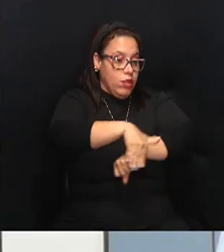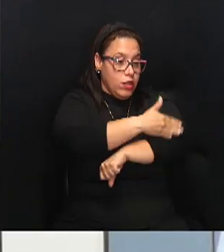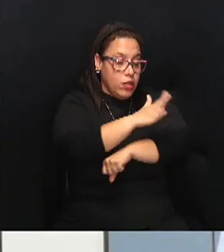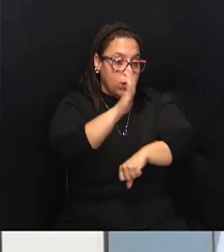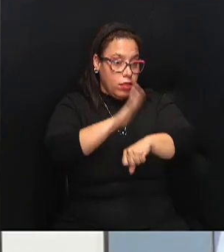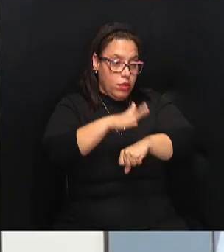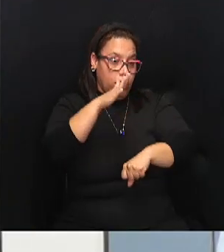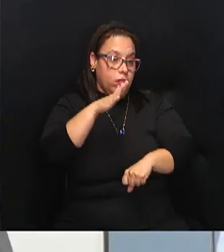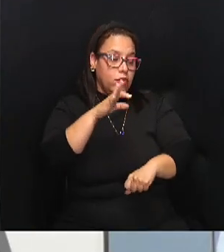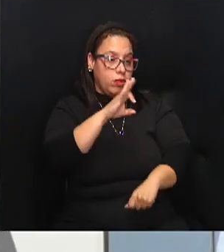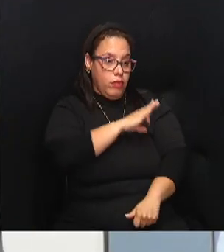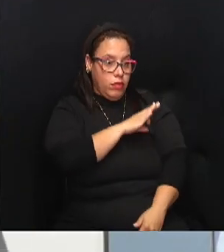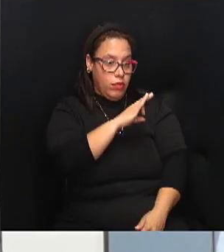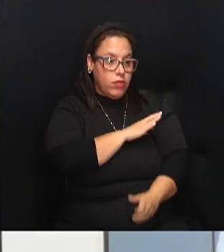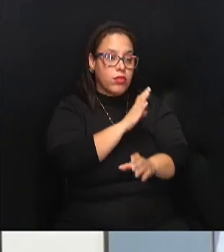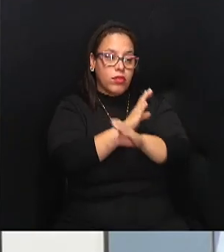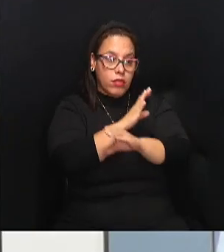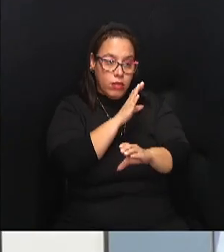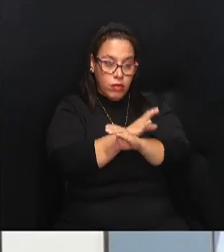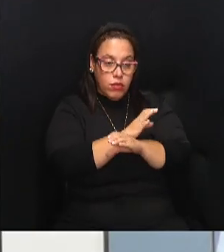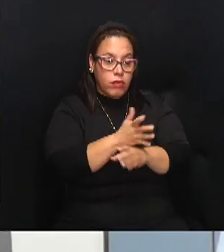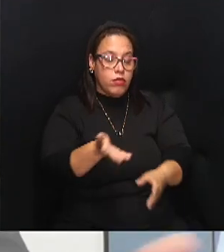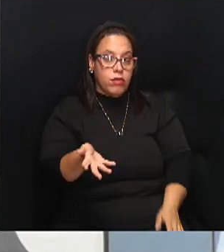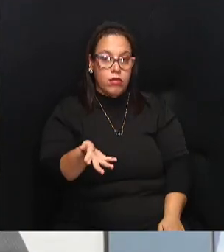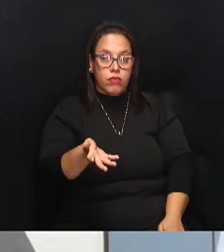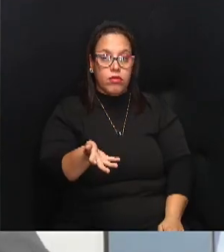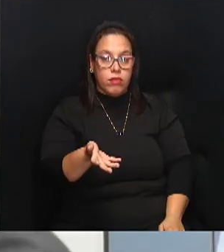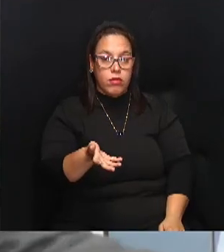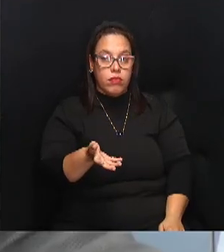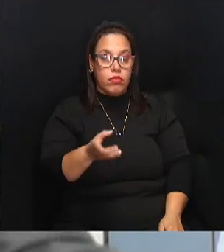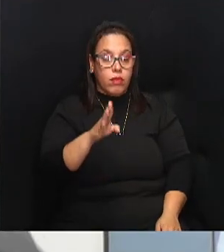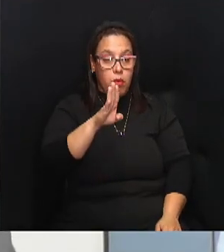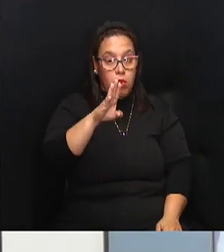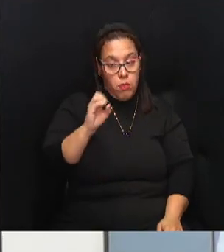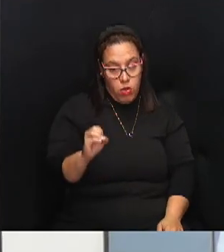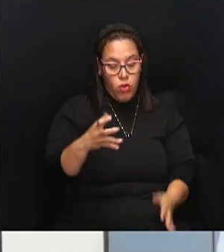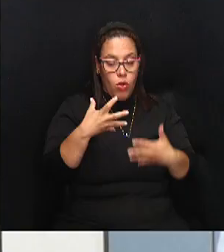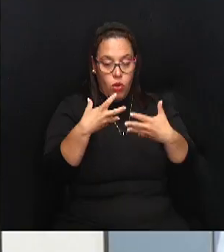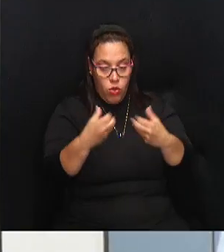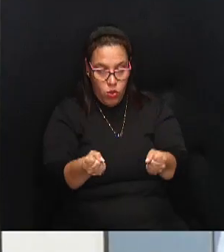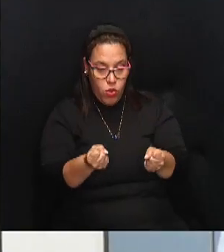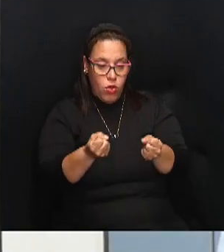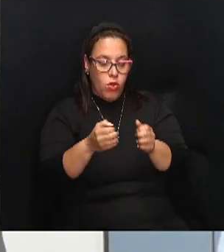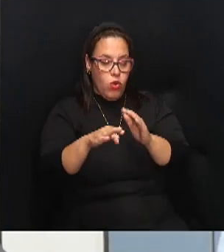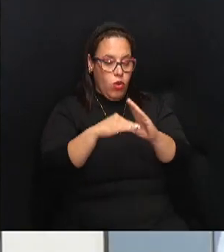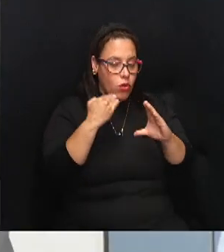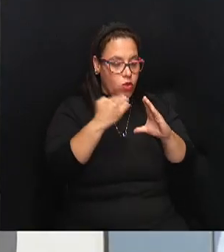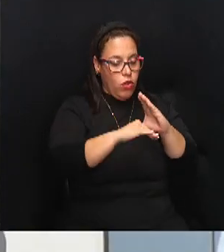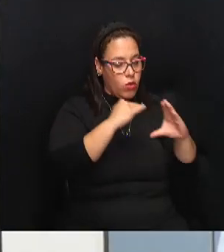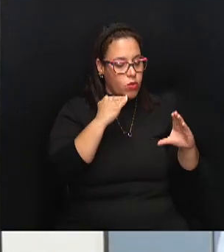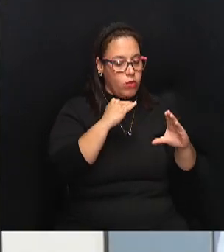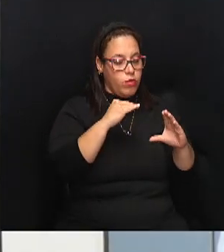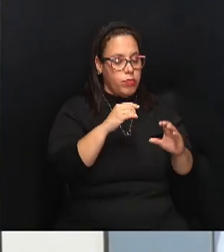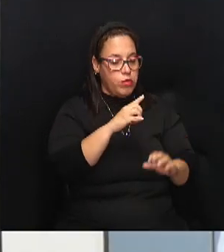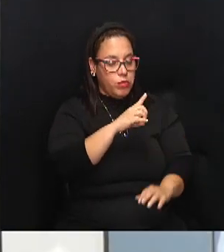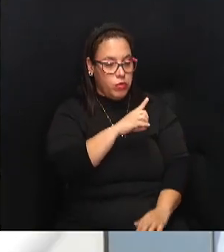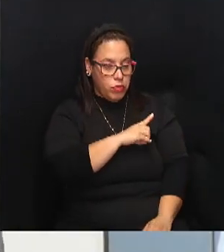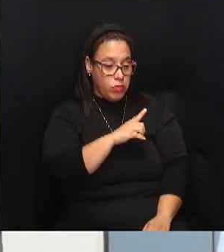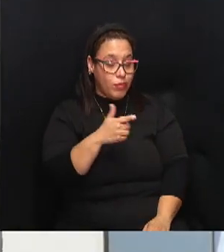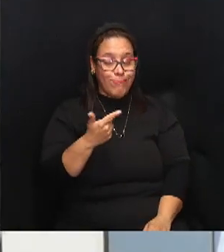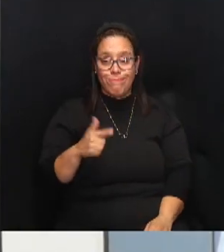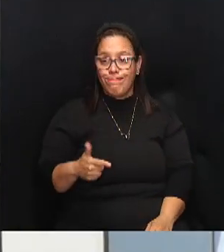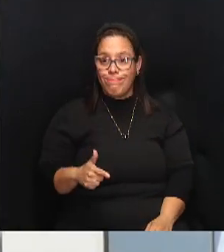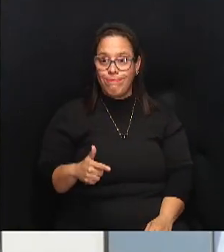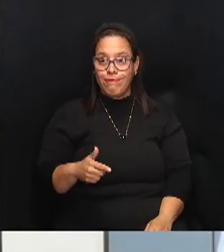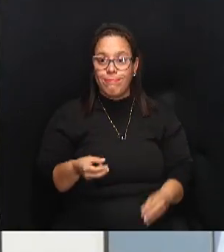mais policiais civil fazendo boletim de ocorrência, recebendo esses casos na delegacia, que já também não tem.